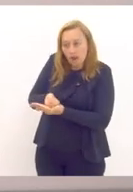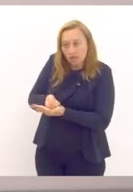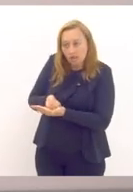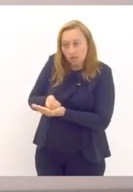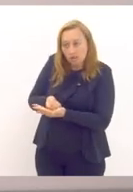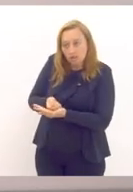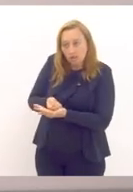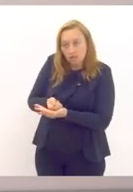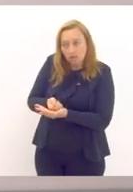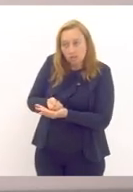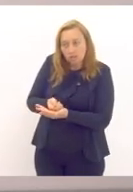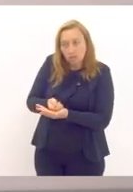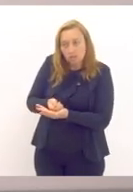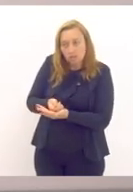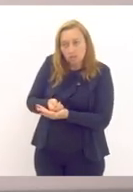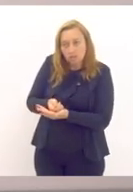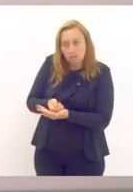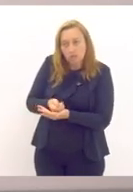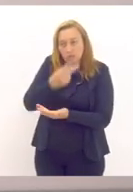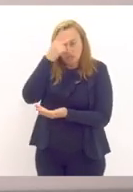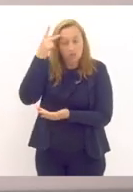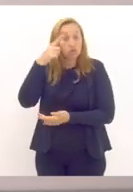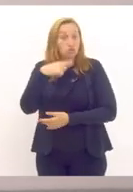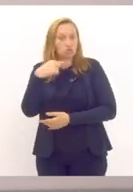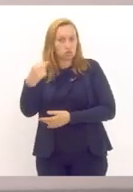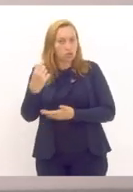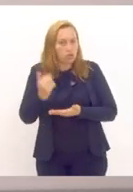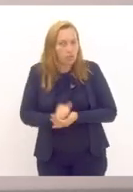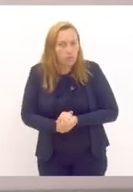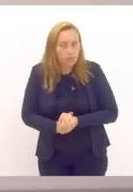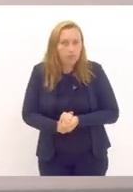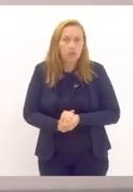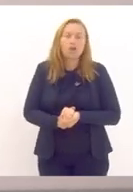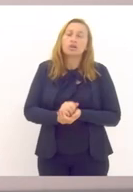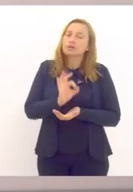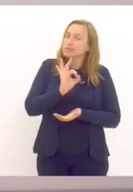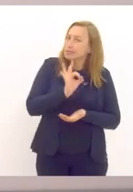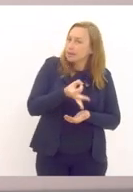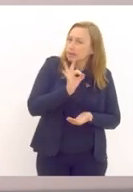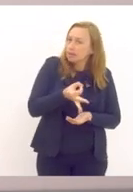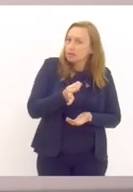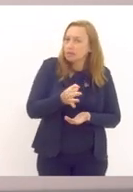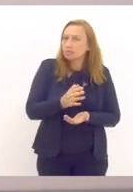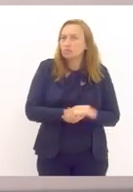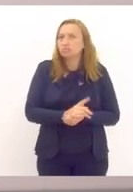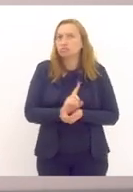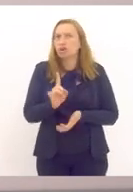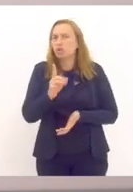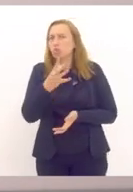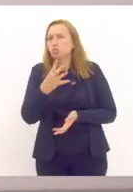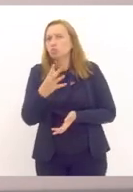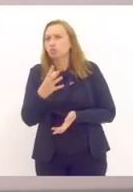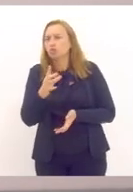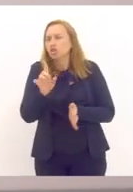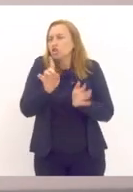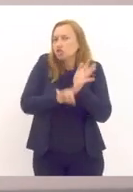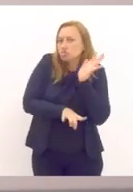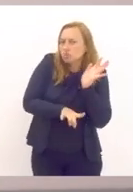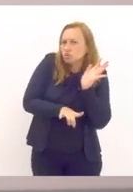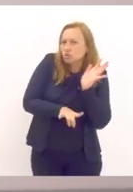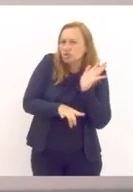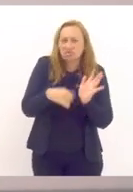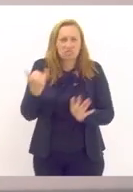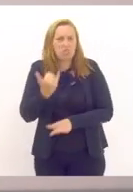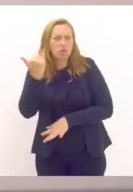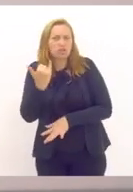de resultado. Obviamente, isso não inviabiliza ou diminui a importância